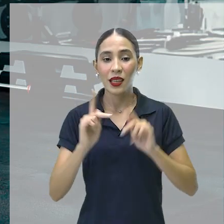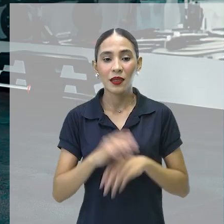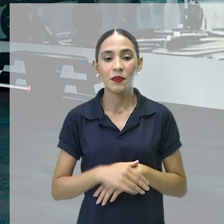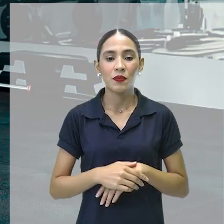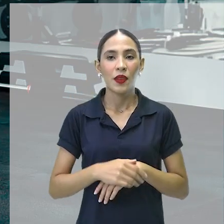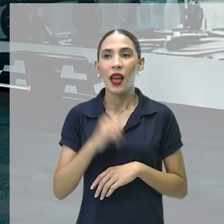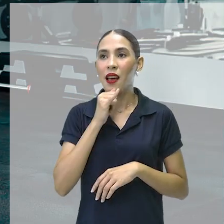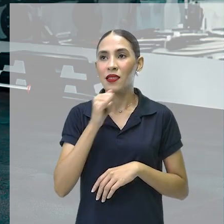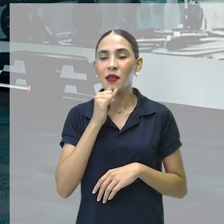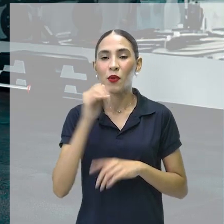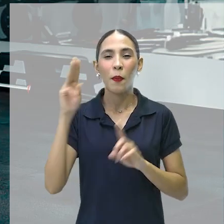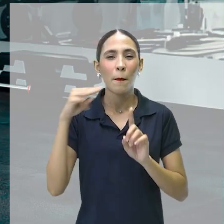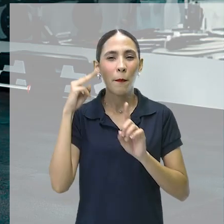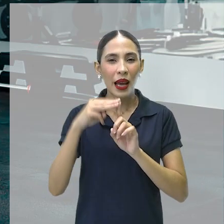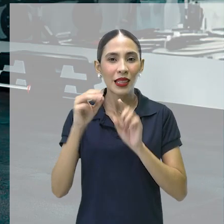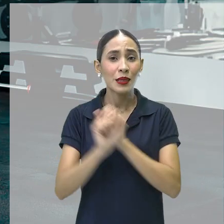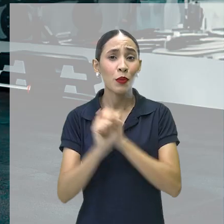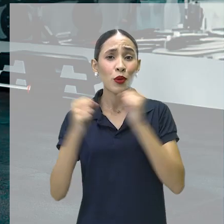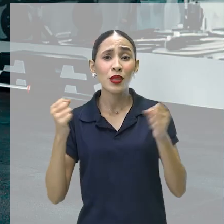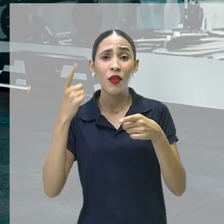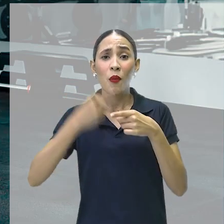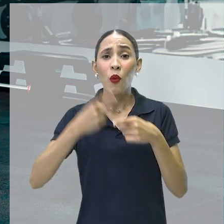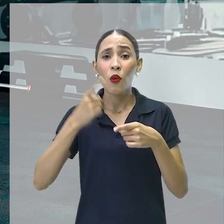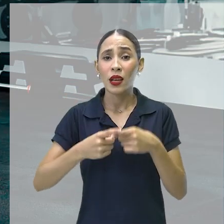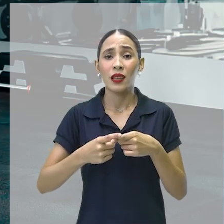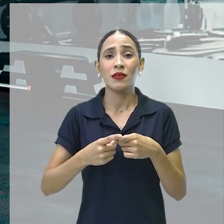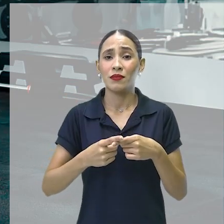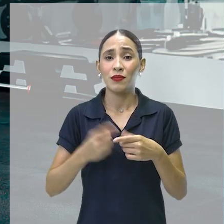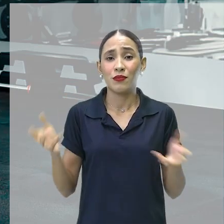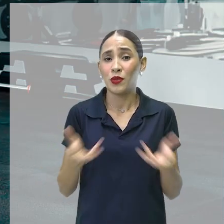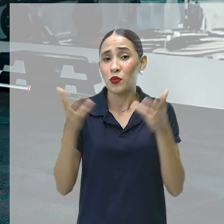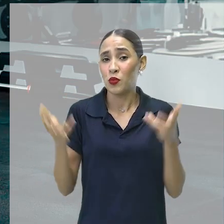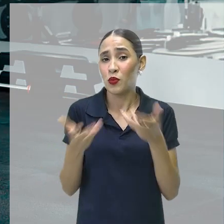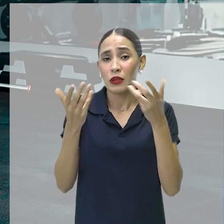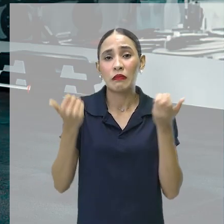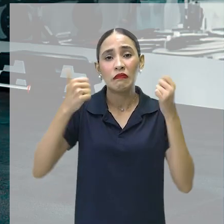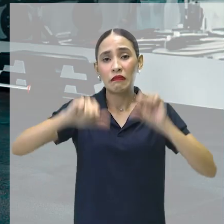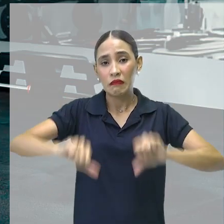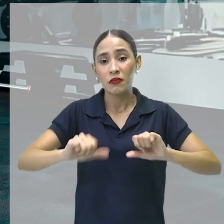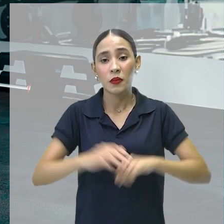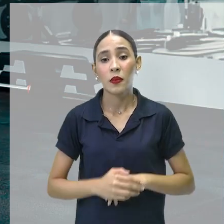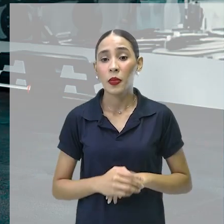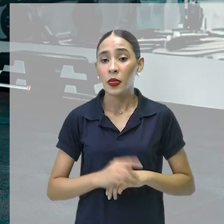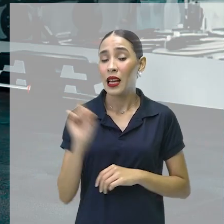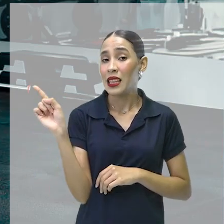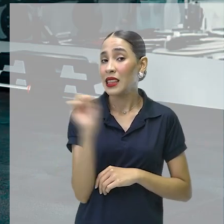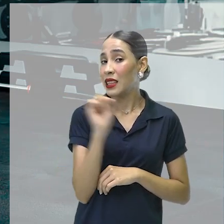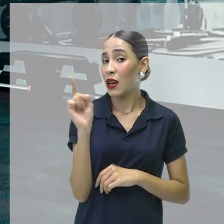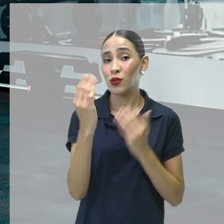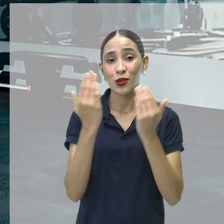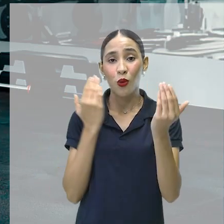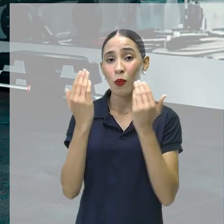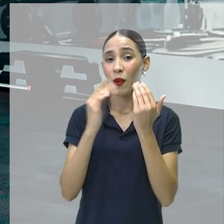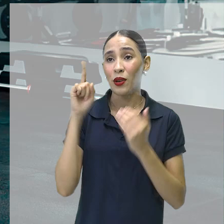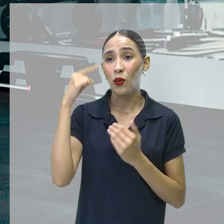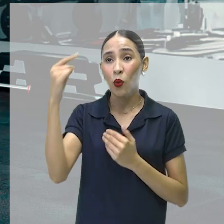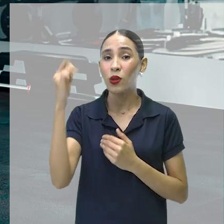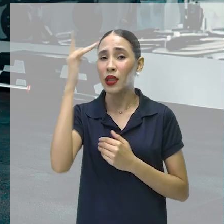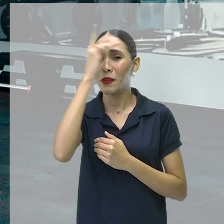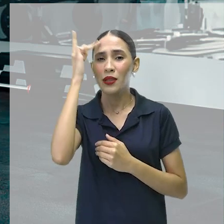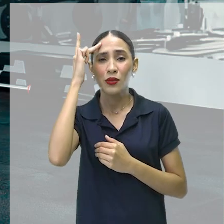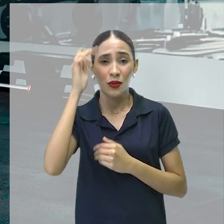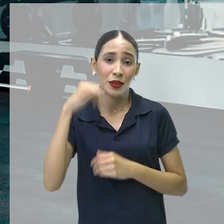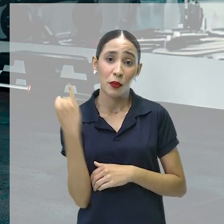de metas muito grandes, porque aí a gente fica desestimulado mesmo, tá? Não se compare com os outros, é